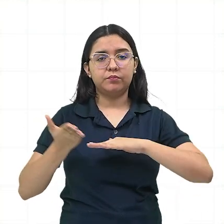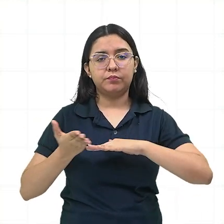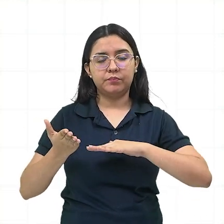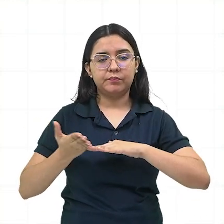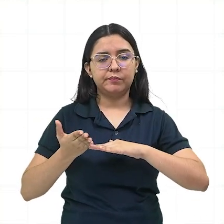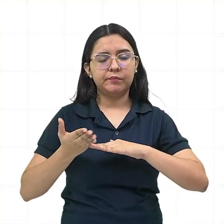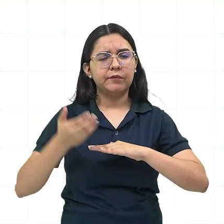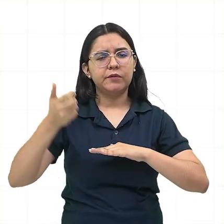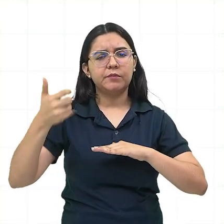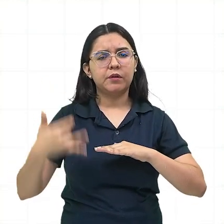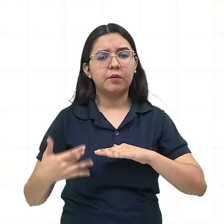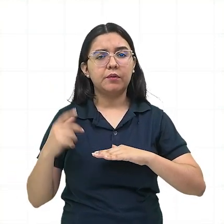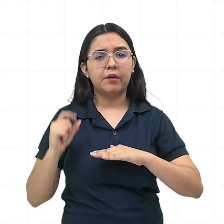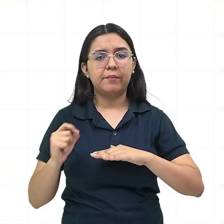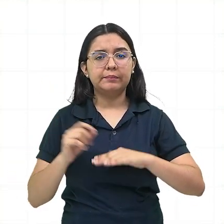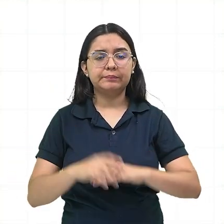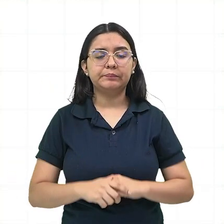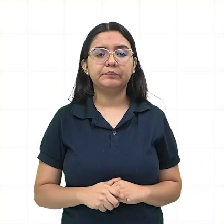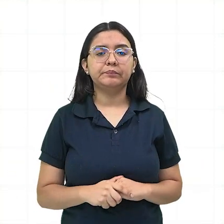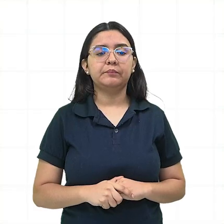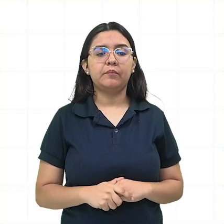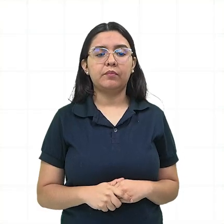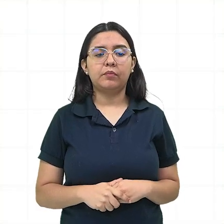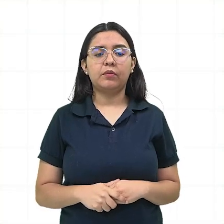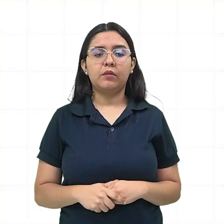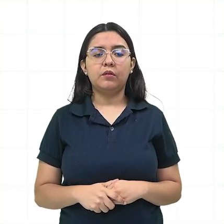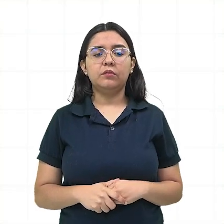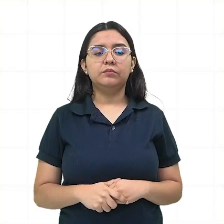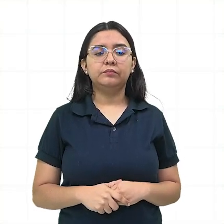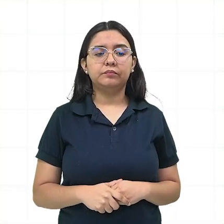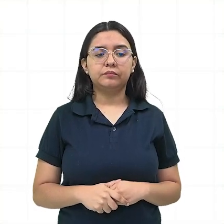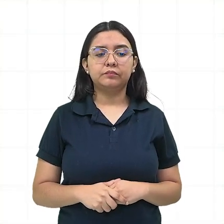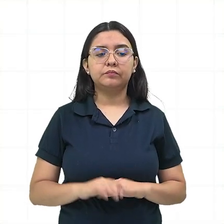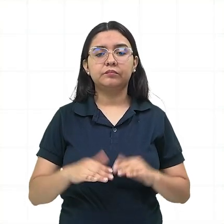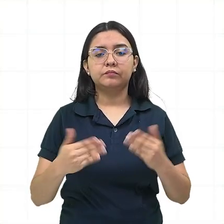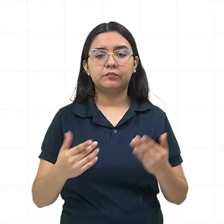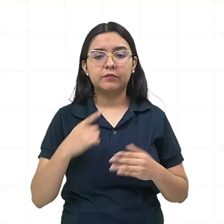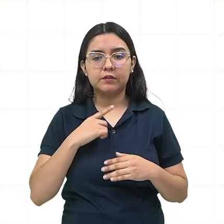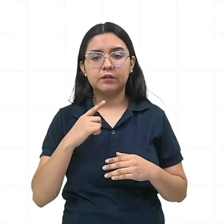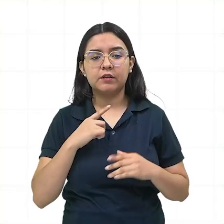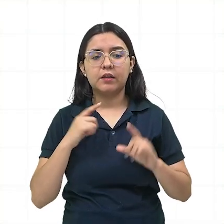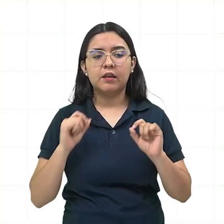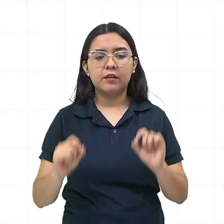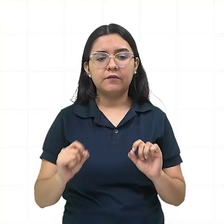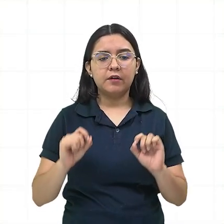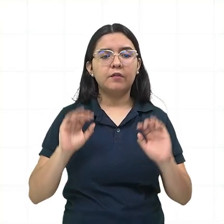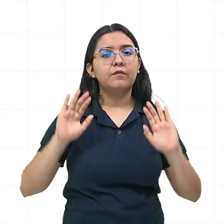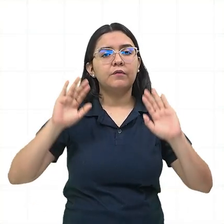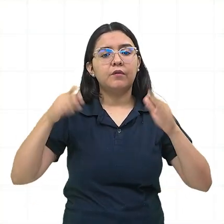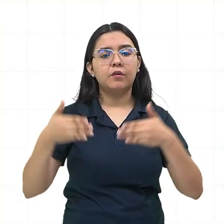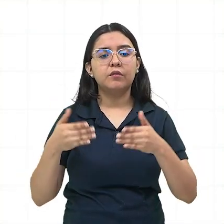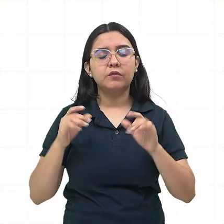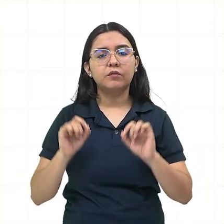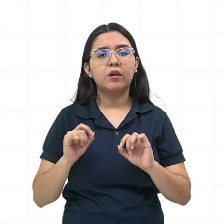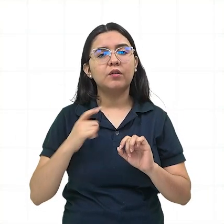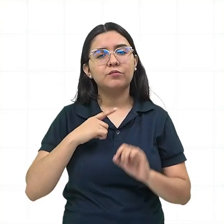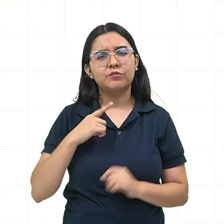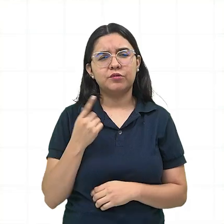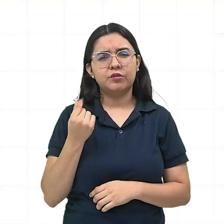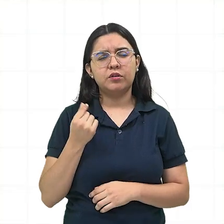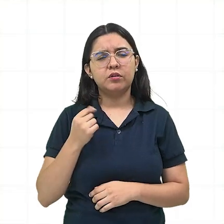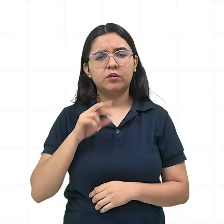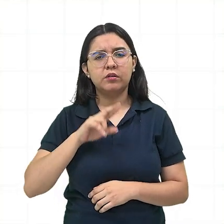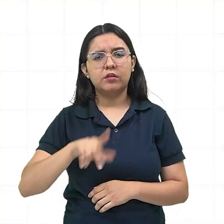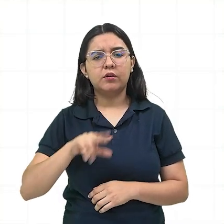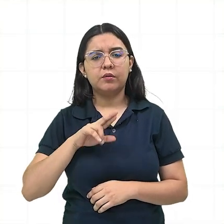e vai dizer que o espírito protestante vai olhar para o dinheiro não